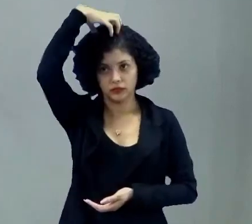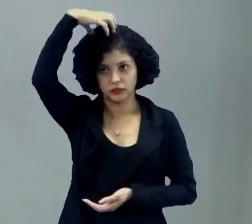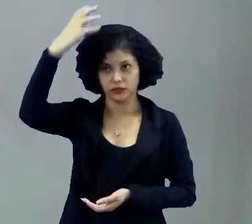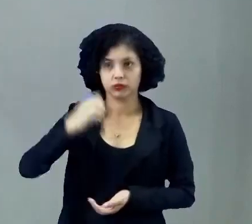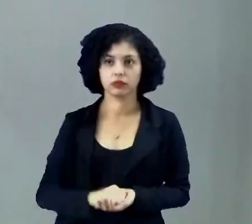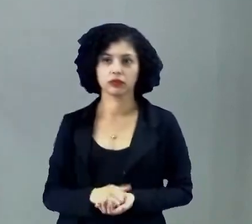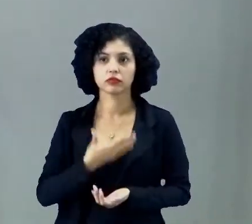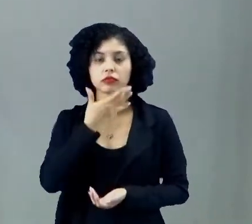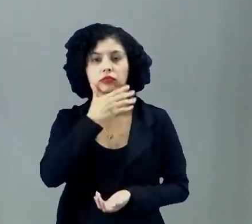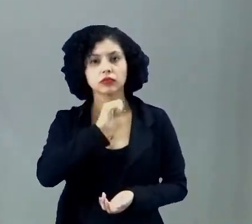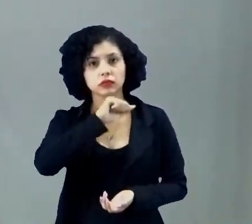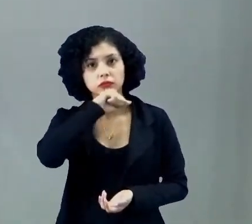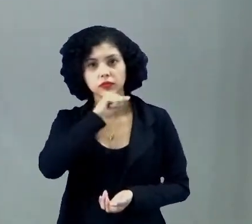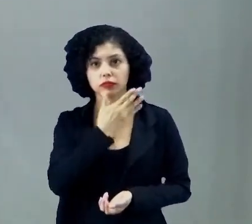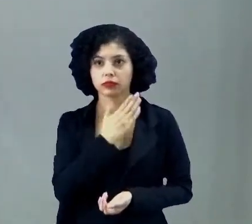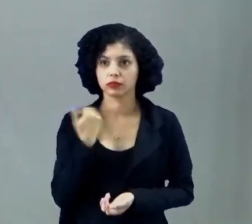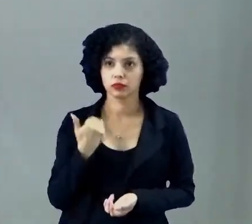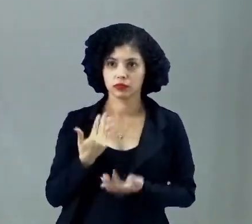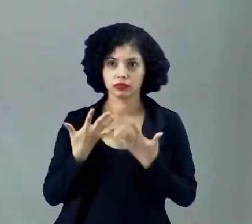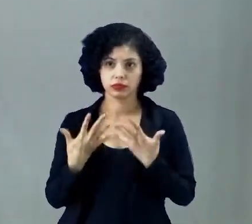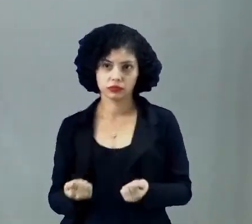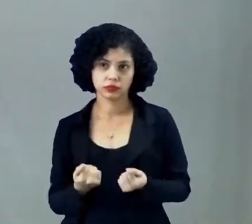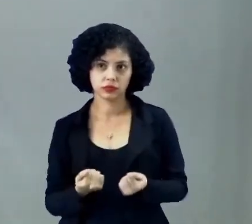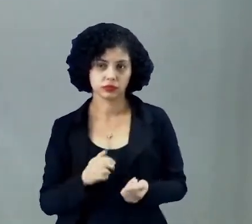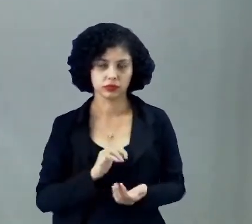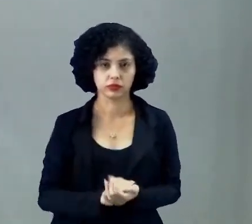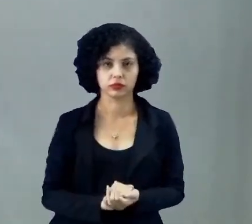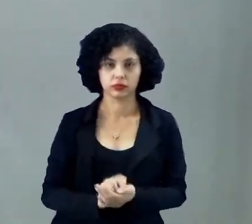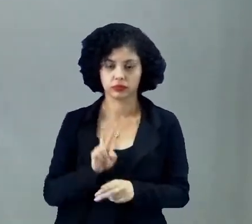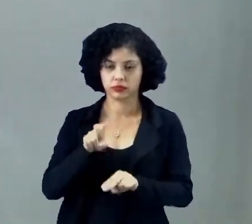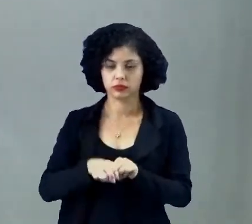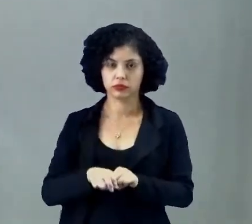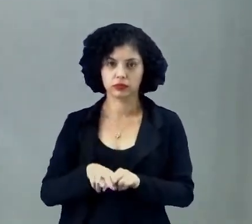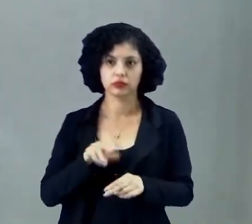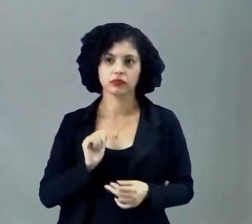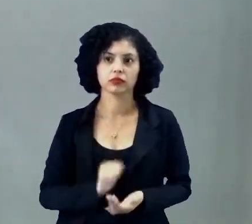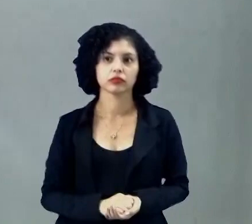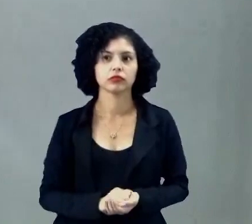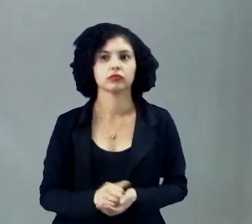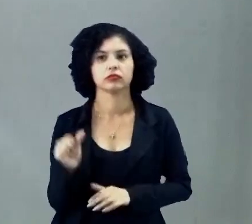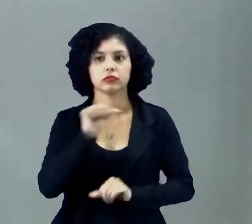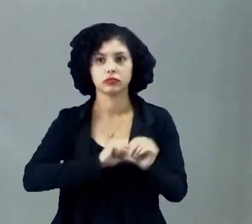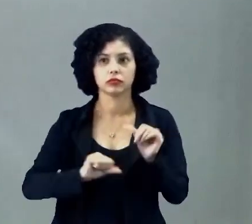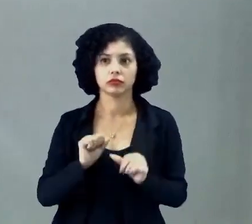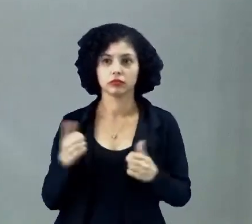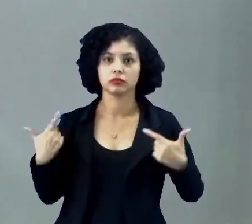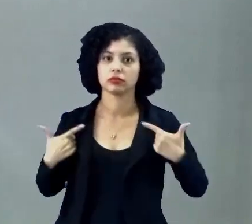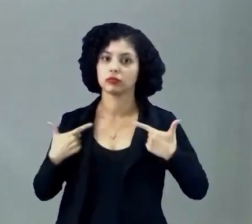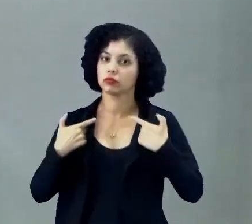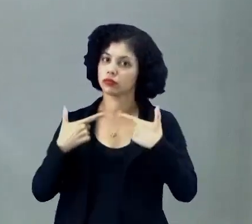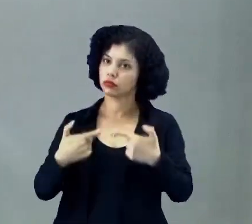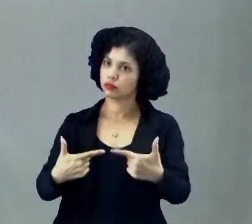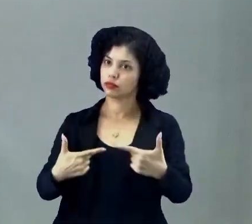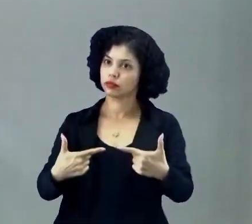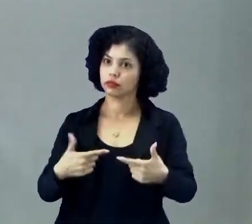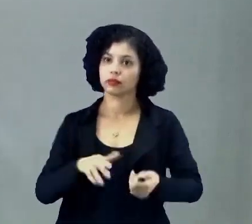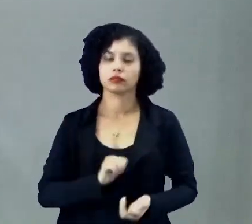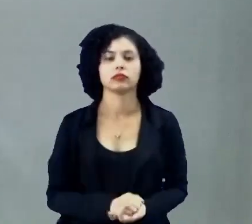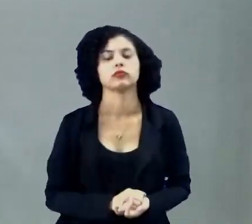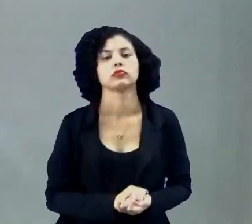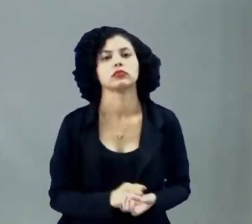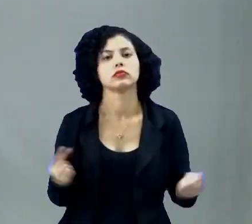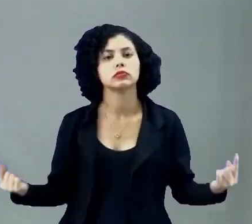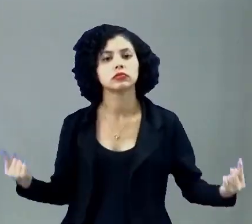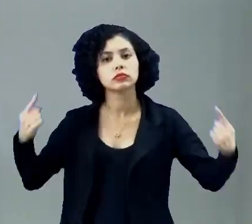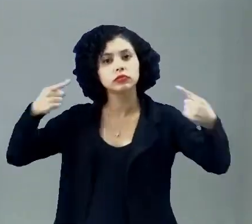pai faleceu, então eu assumo o lugar de rei. Ou através das guerras, né? Porque entre